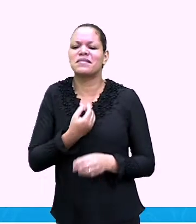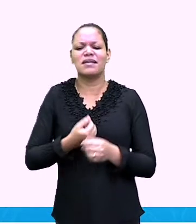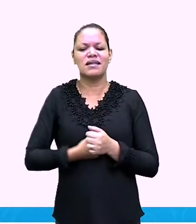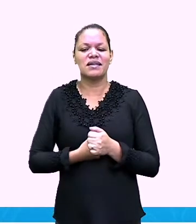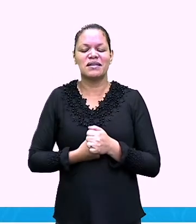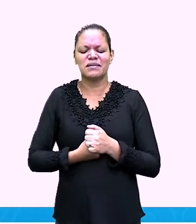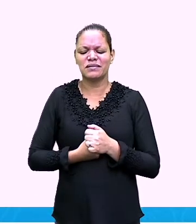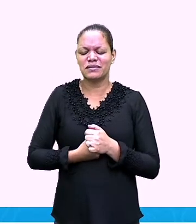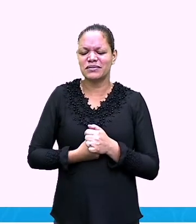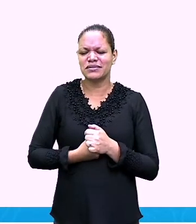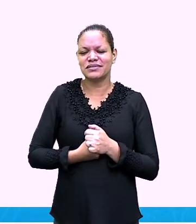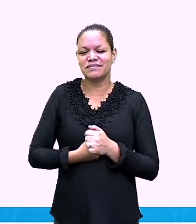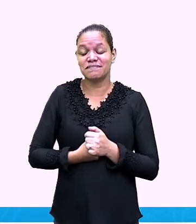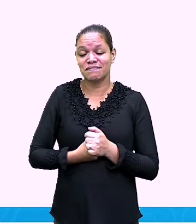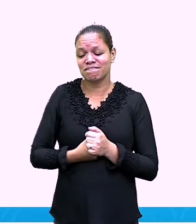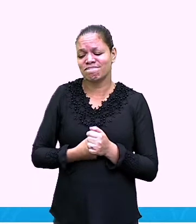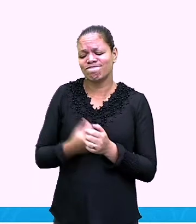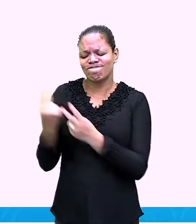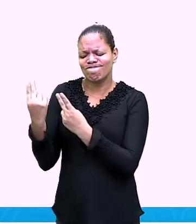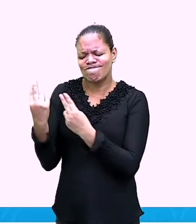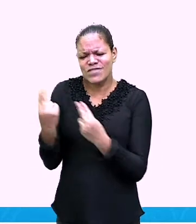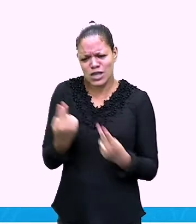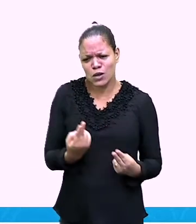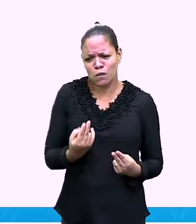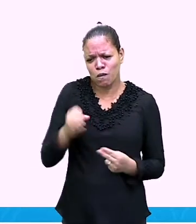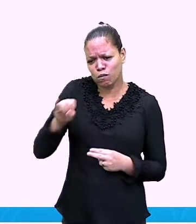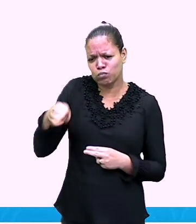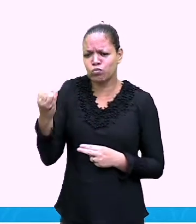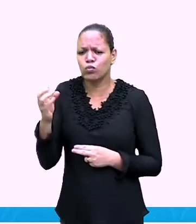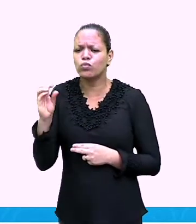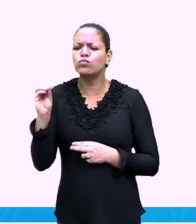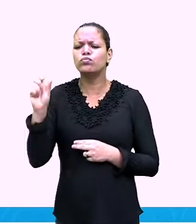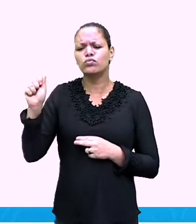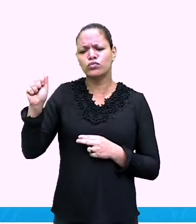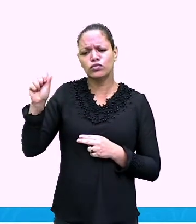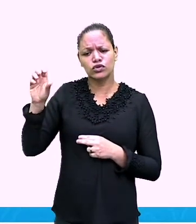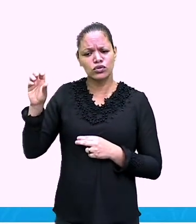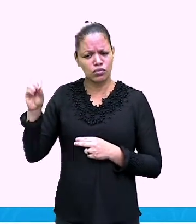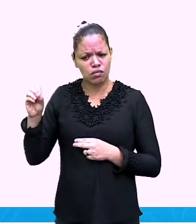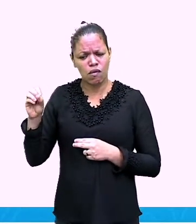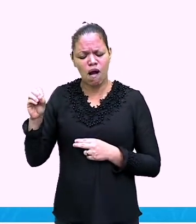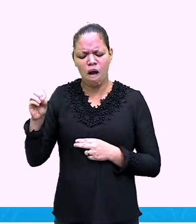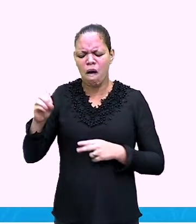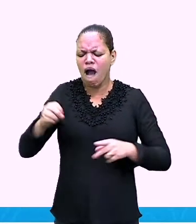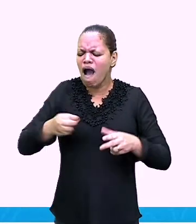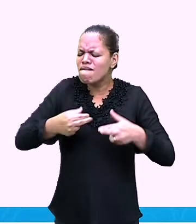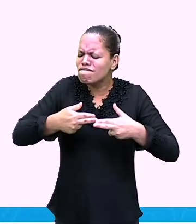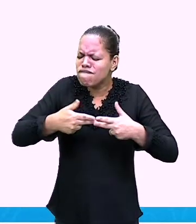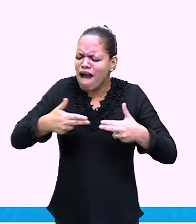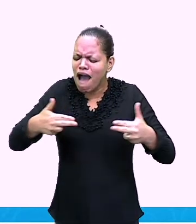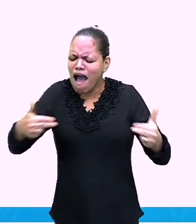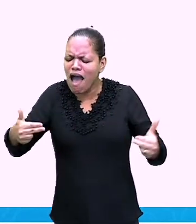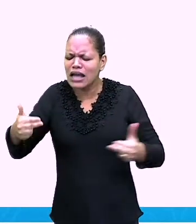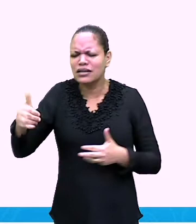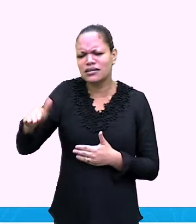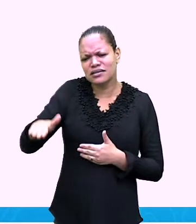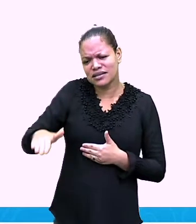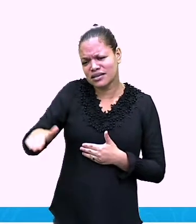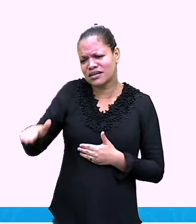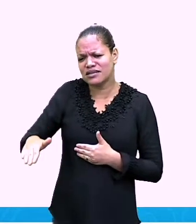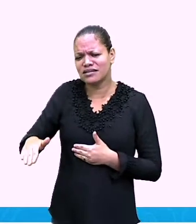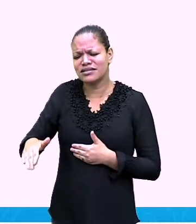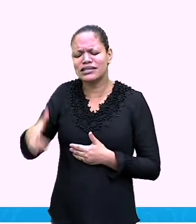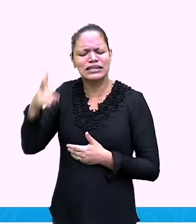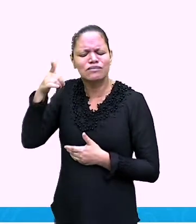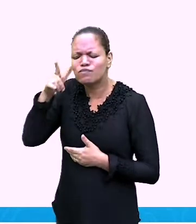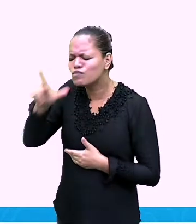Assim como João, inúmeras outras crianças com um bom nível intelectual são incapazes